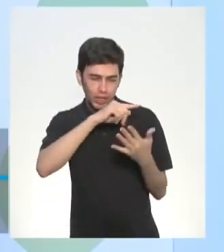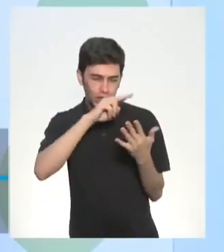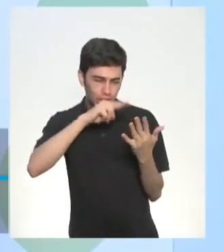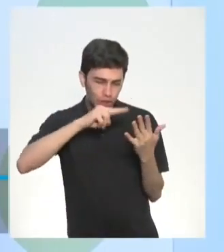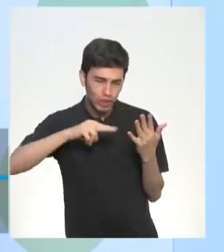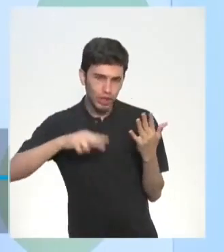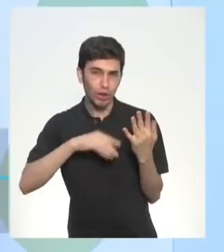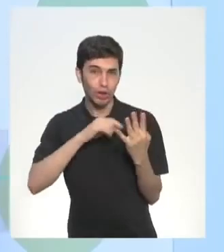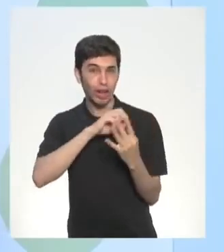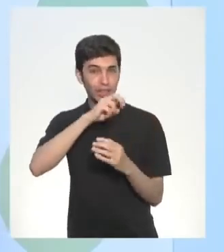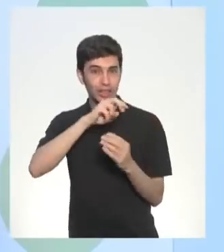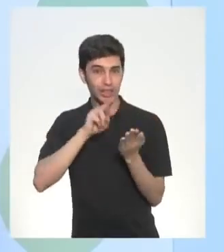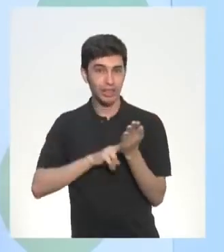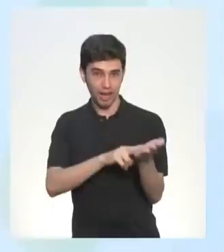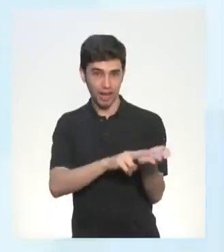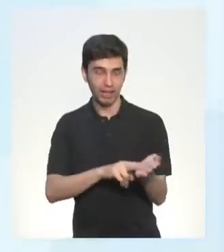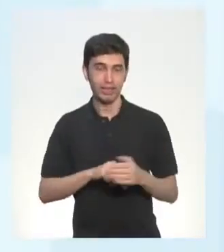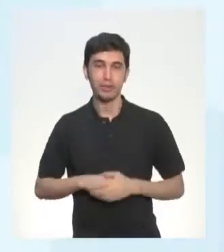ver o que vem aí.